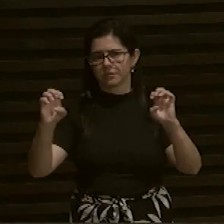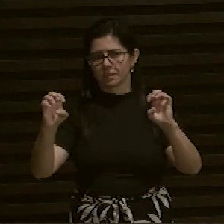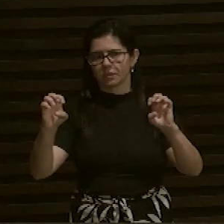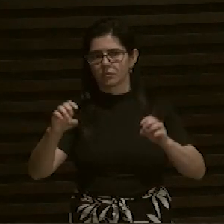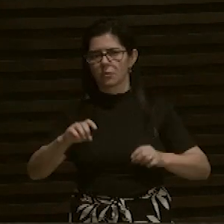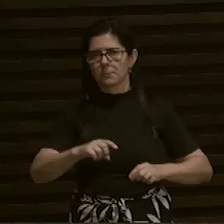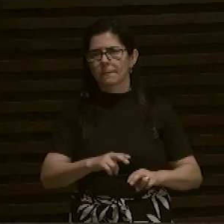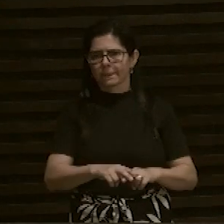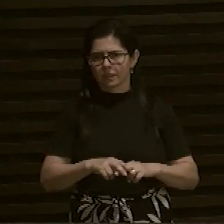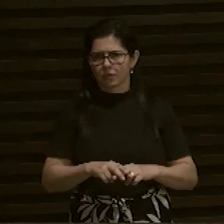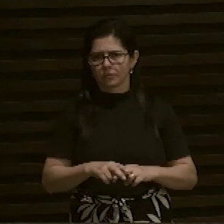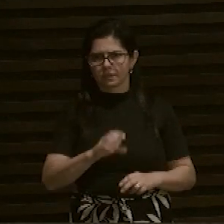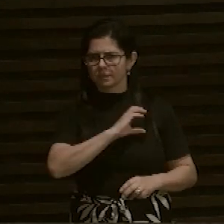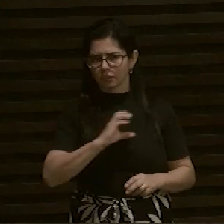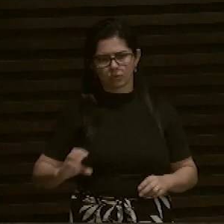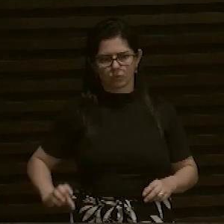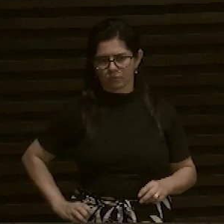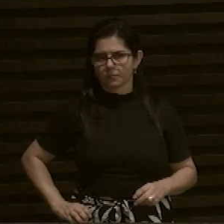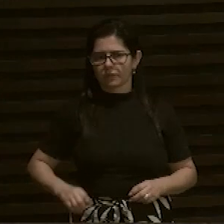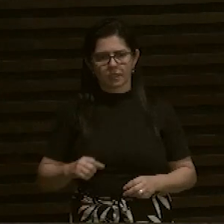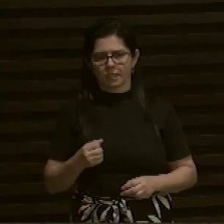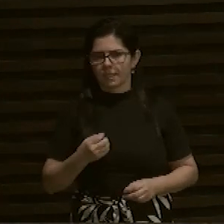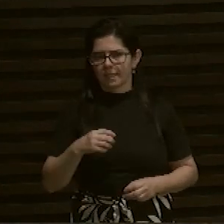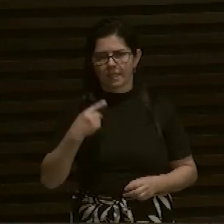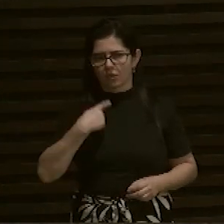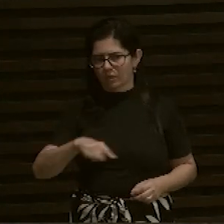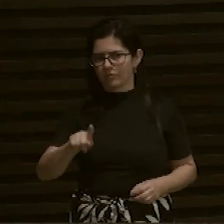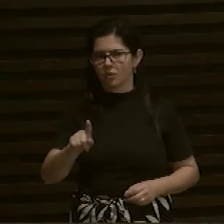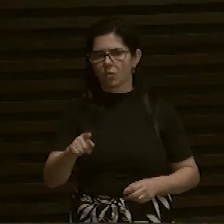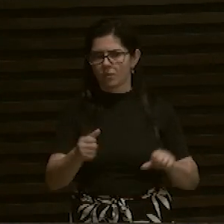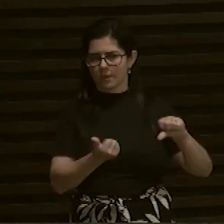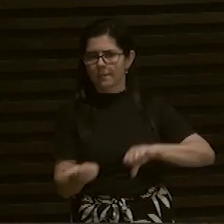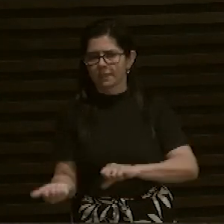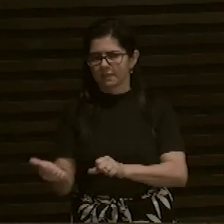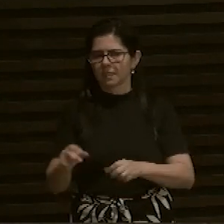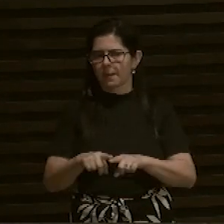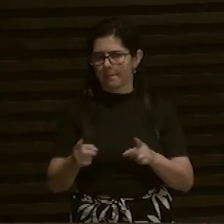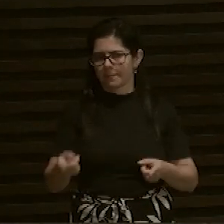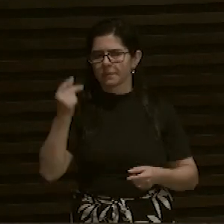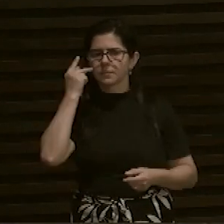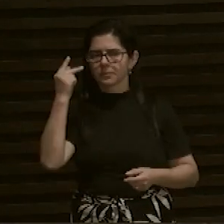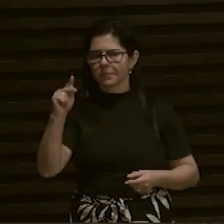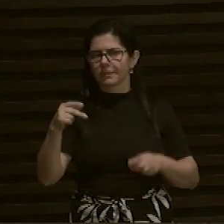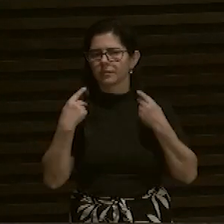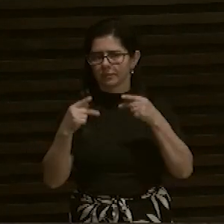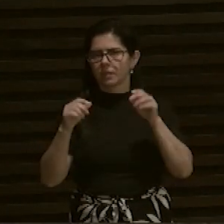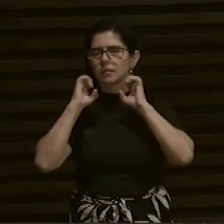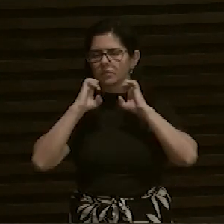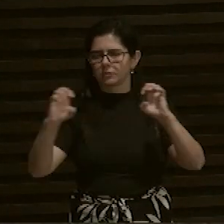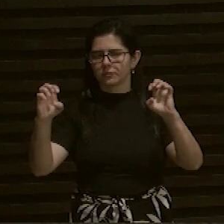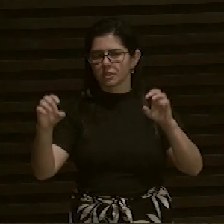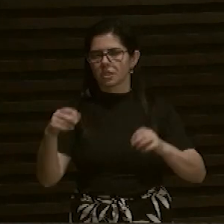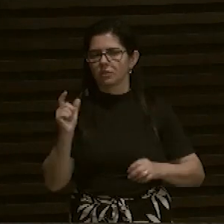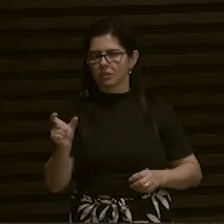não me enviou para batizar, mas para pregar o evangelho, não porém com palavras de sabedoria humana, para